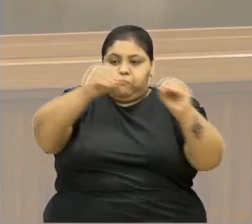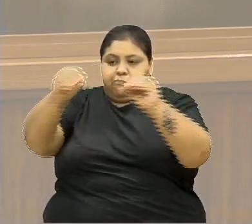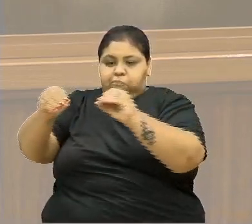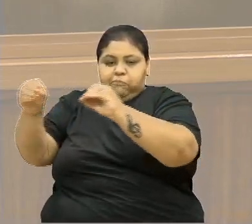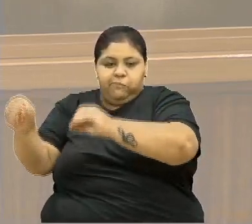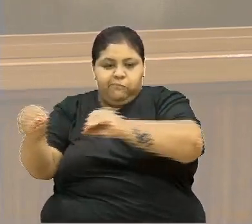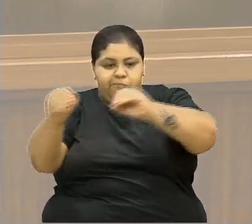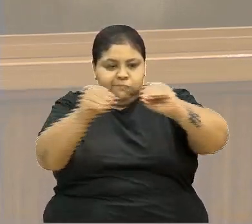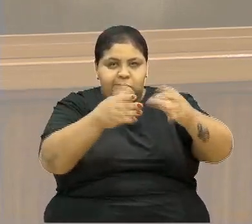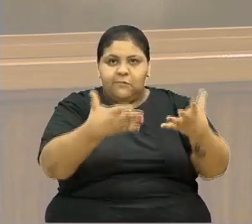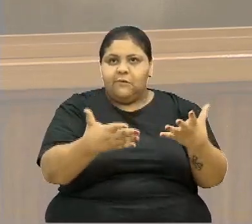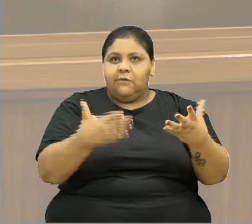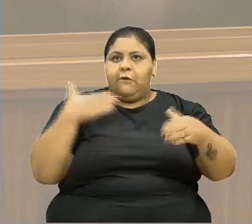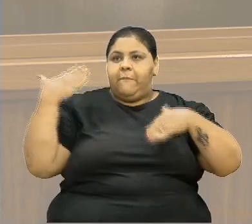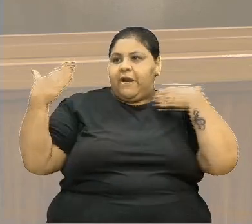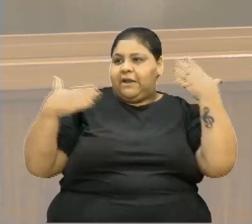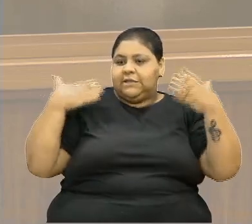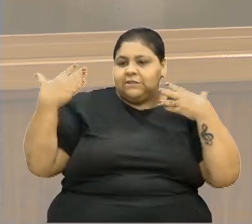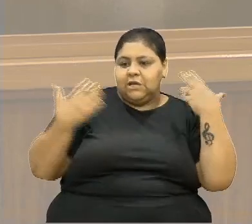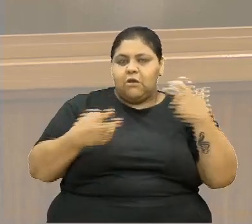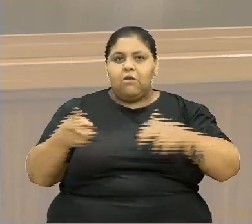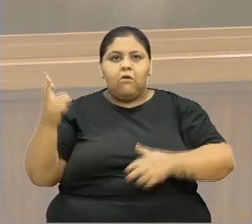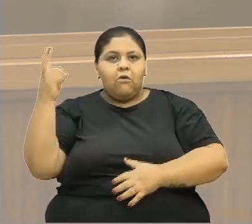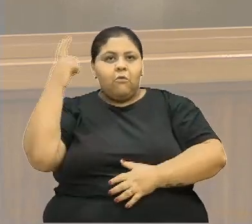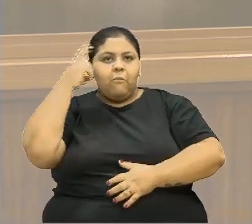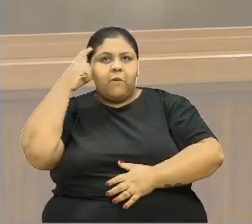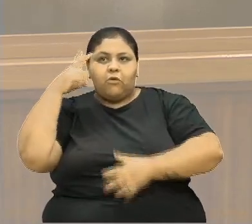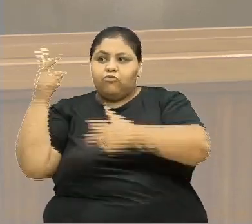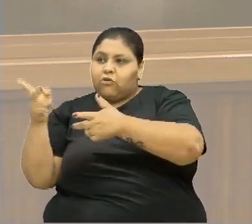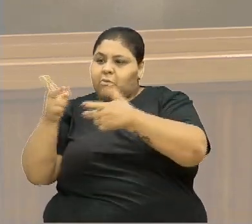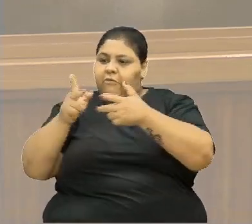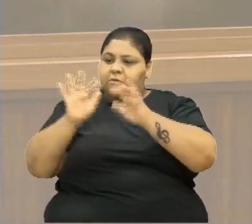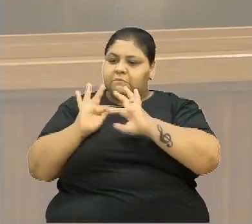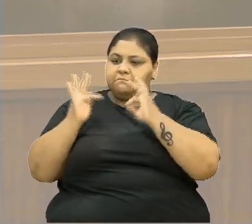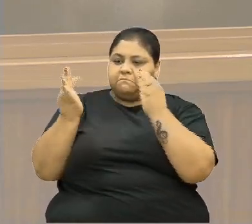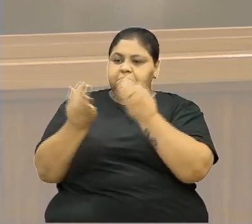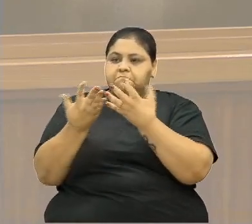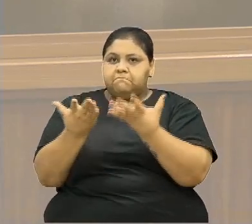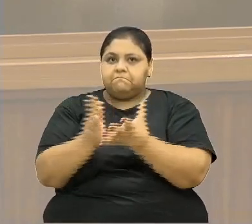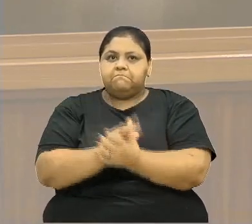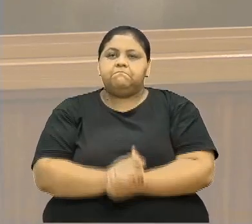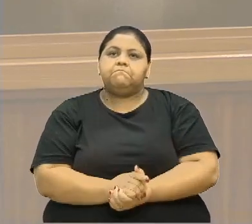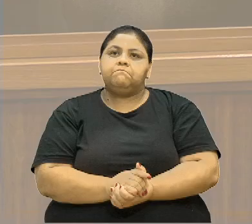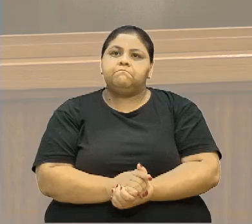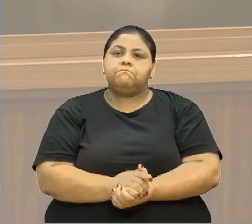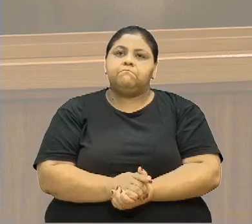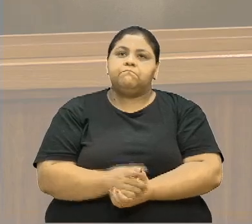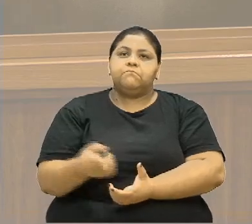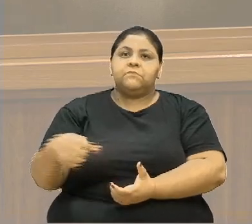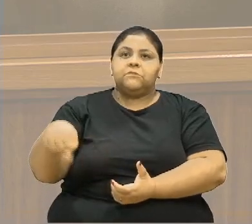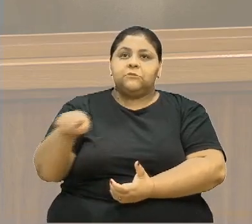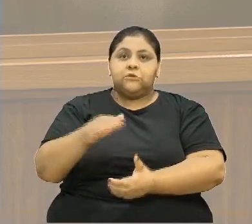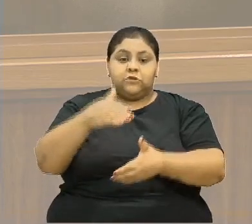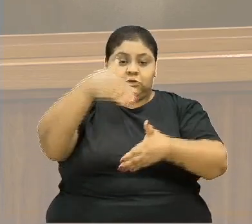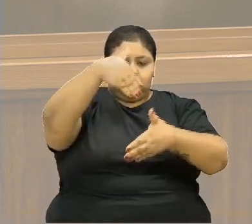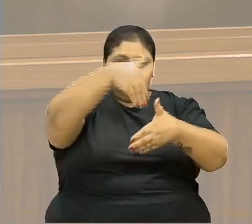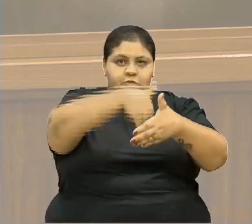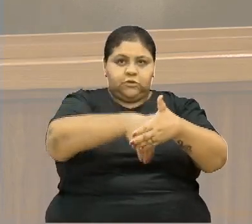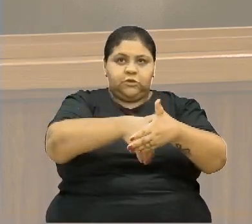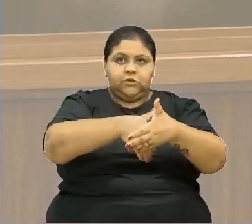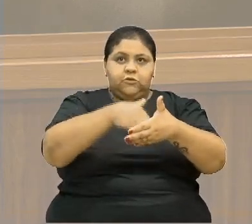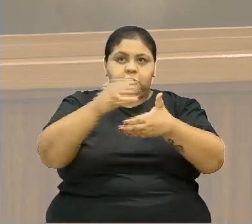para lazer, para cultura, para visitar seus familiares. Então, que a gente vote esse